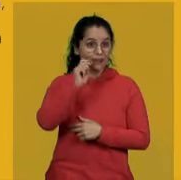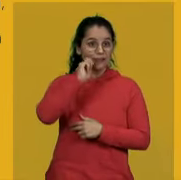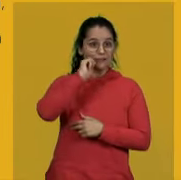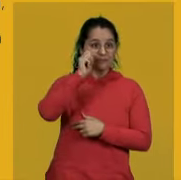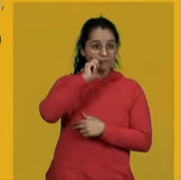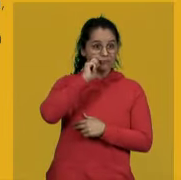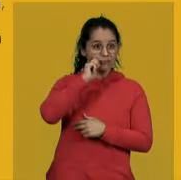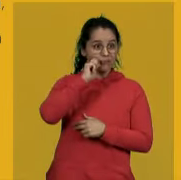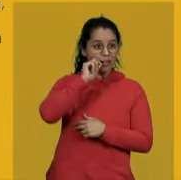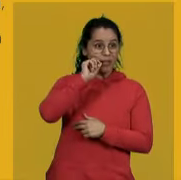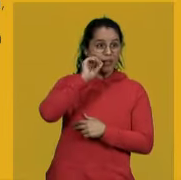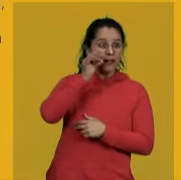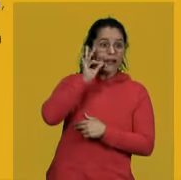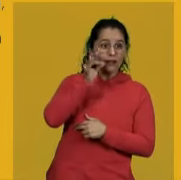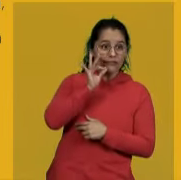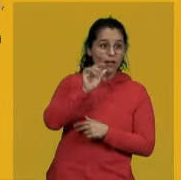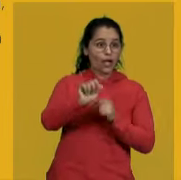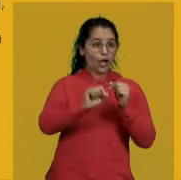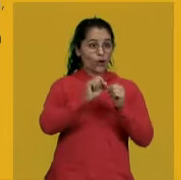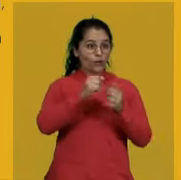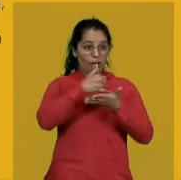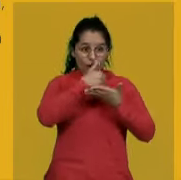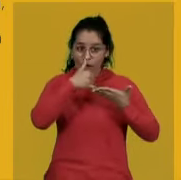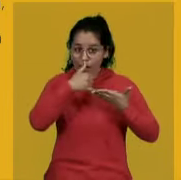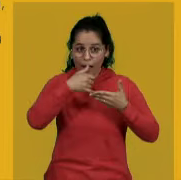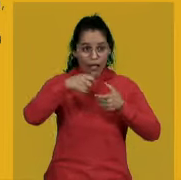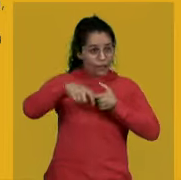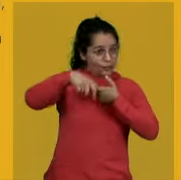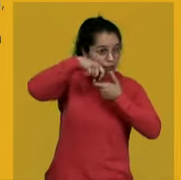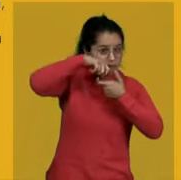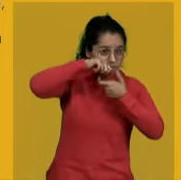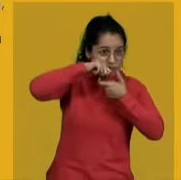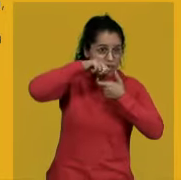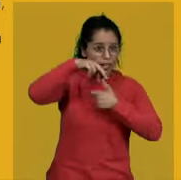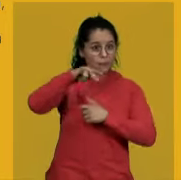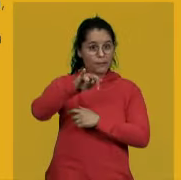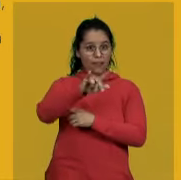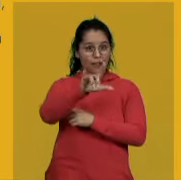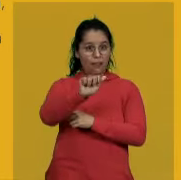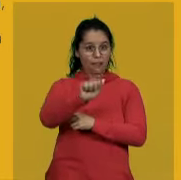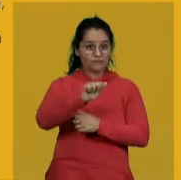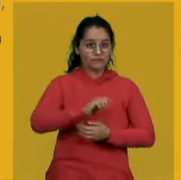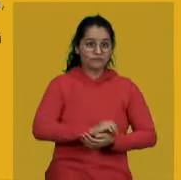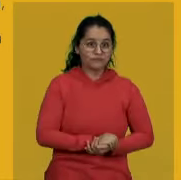cafeína, anfetamina, cocaína, o crack e a merla.